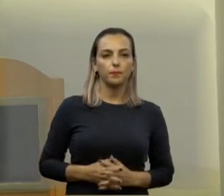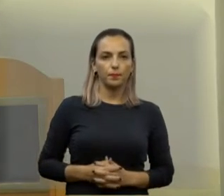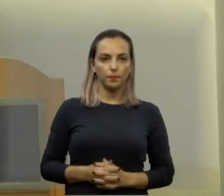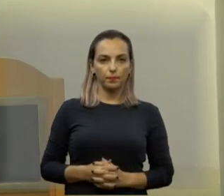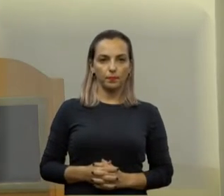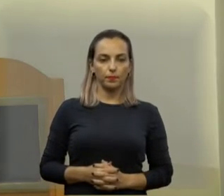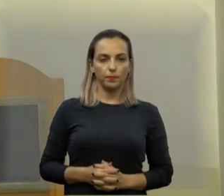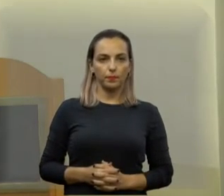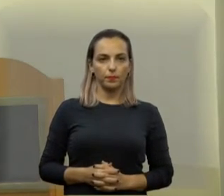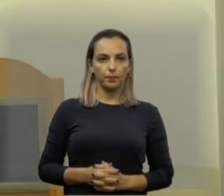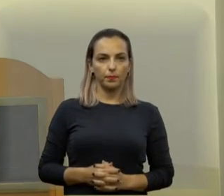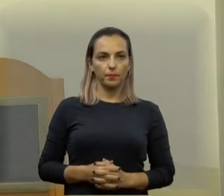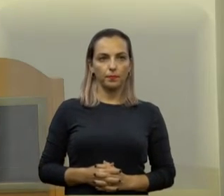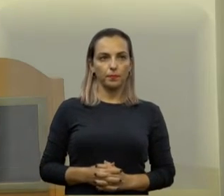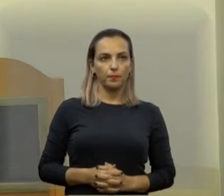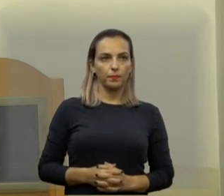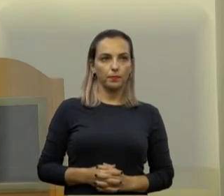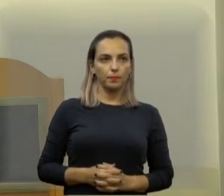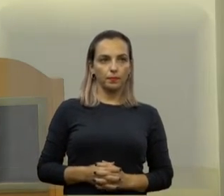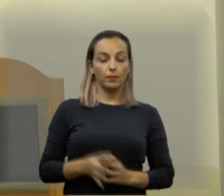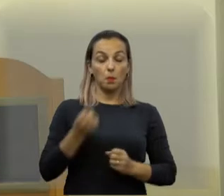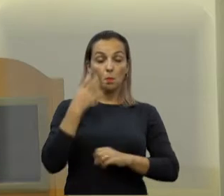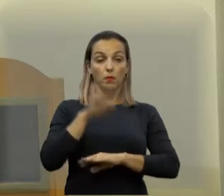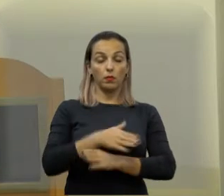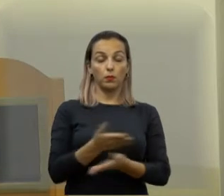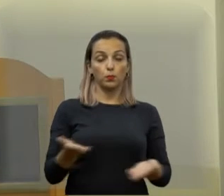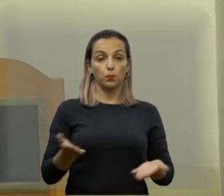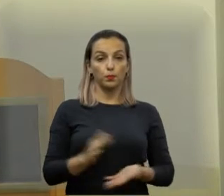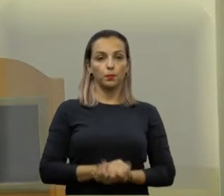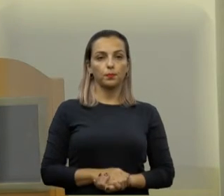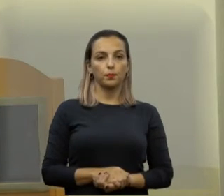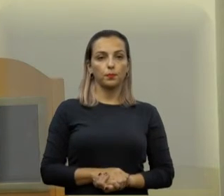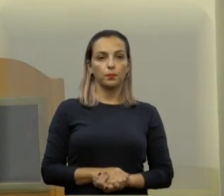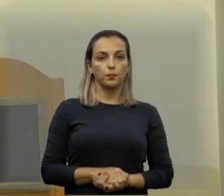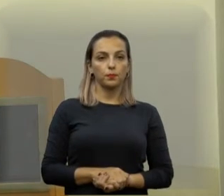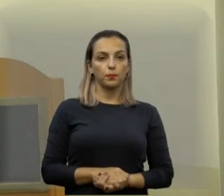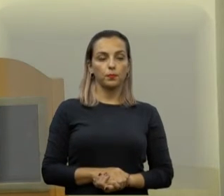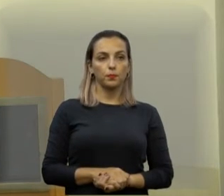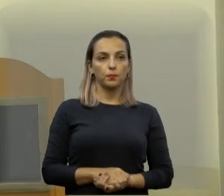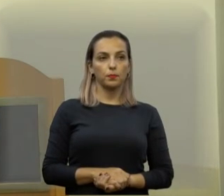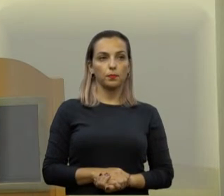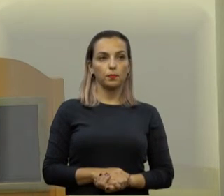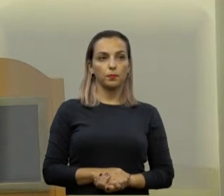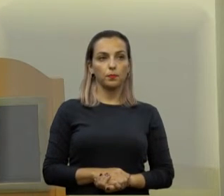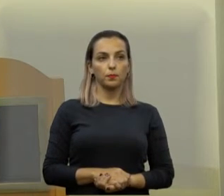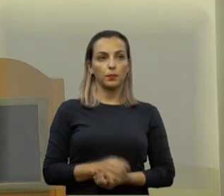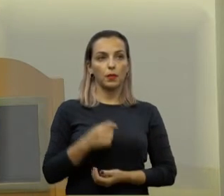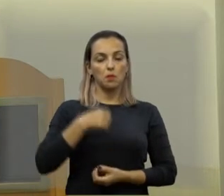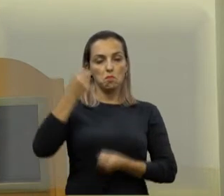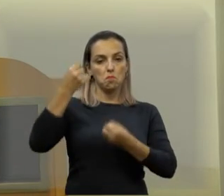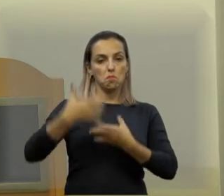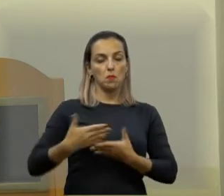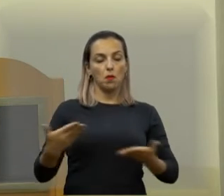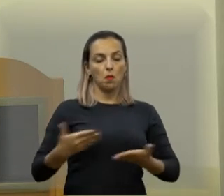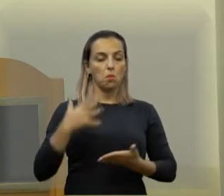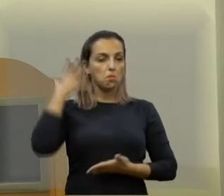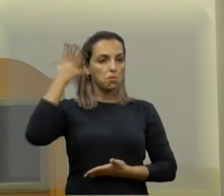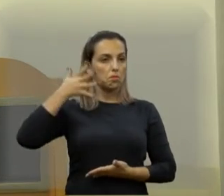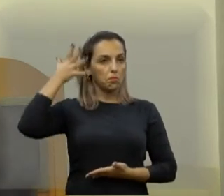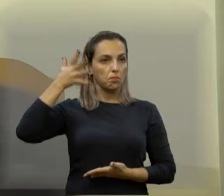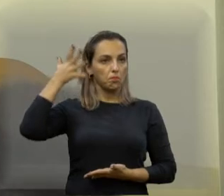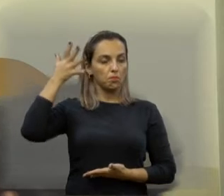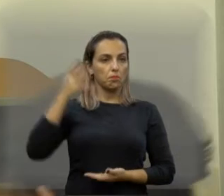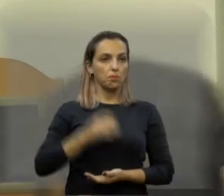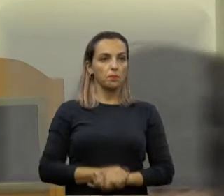Oi boa tarde a todos eu gostaria de colocar algumas coisas aqui